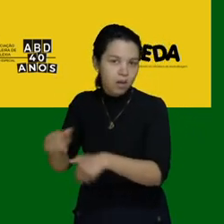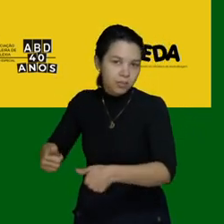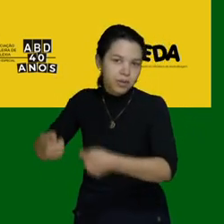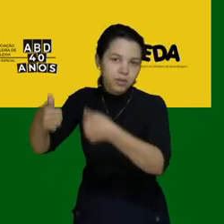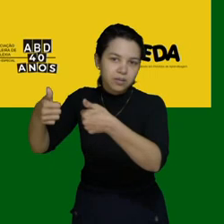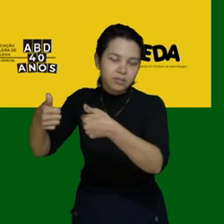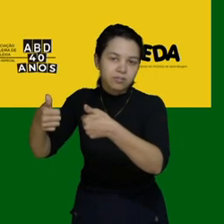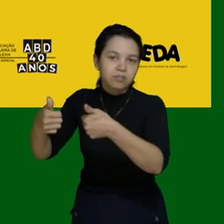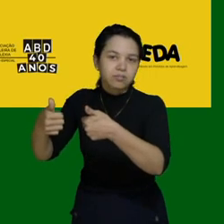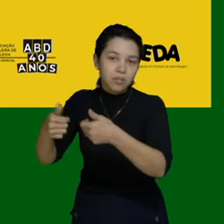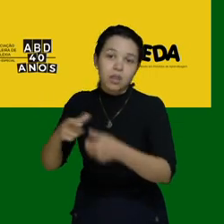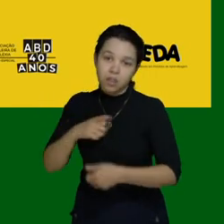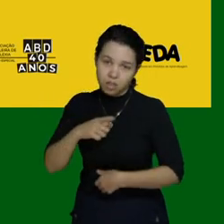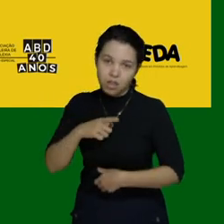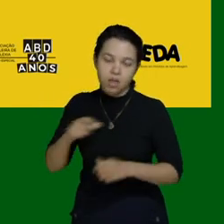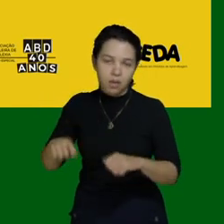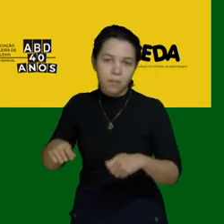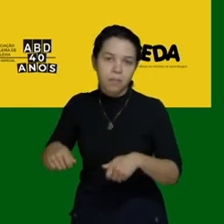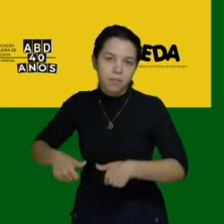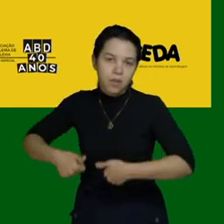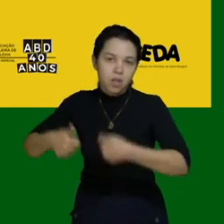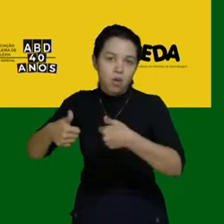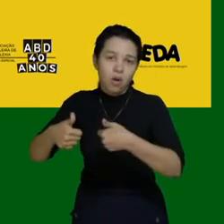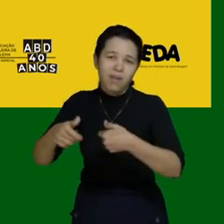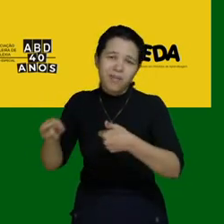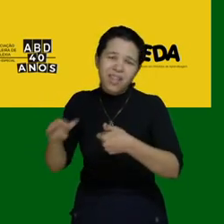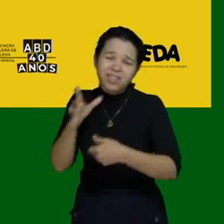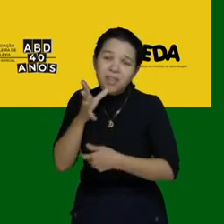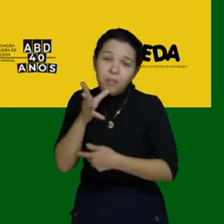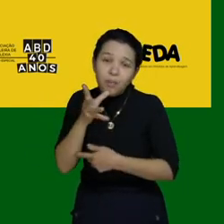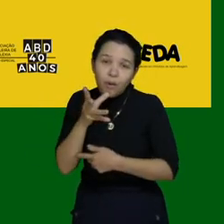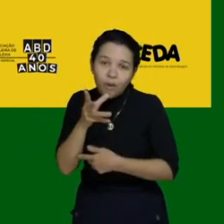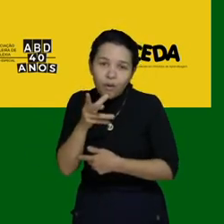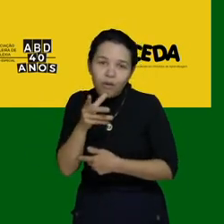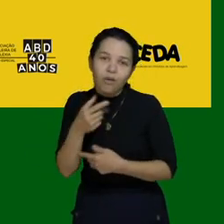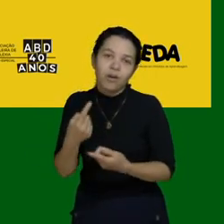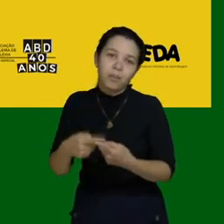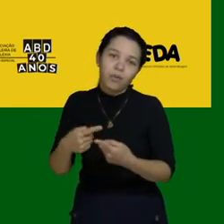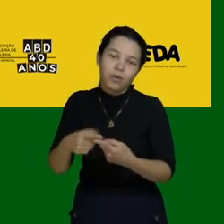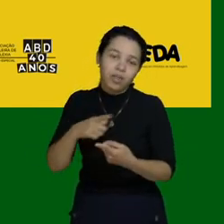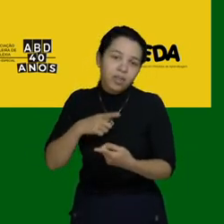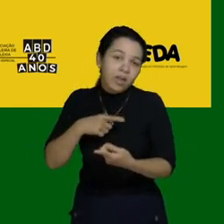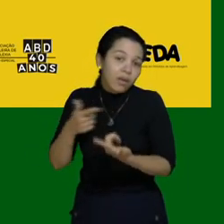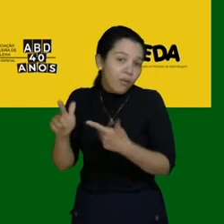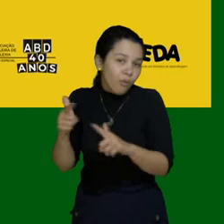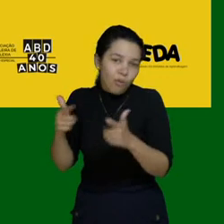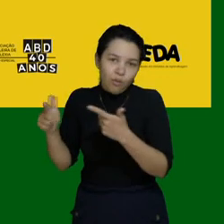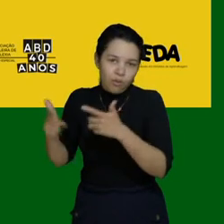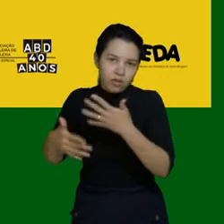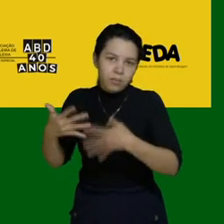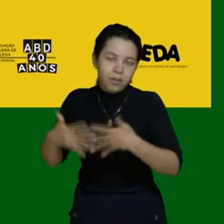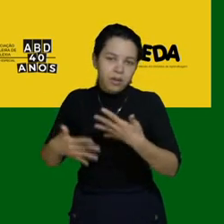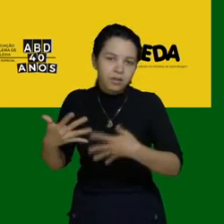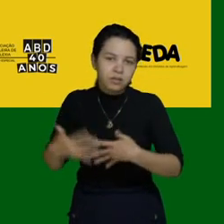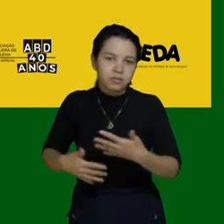né assim pro adulto é mais lento ainda porque ele já tem né outras coisas que atrapalha